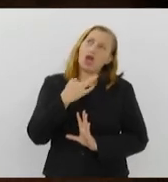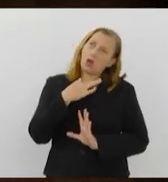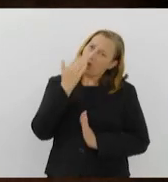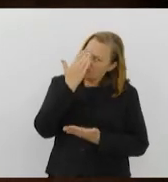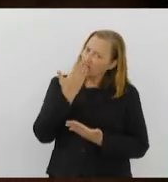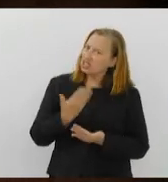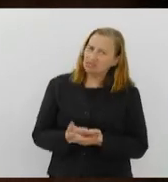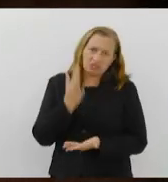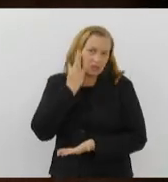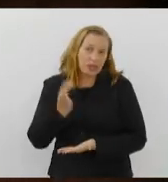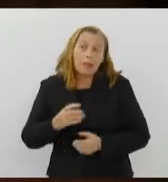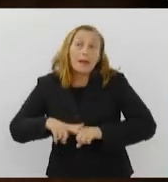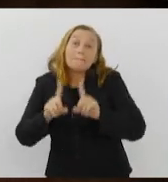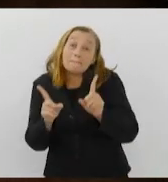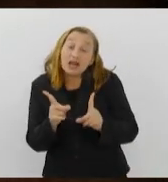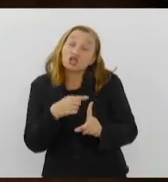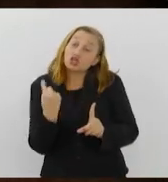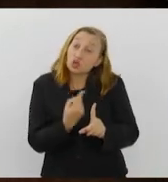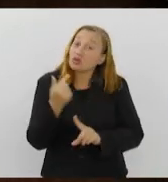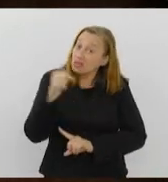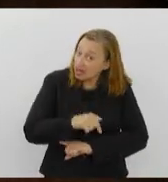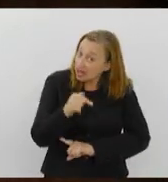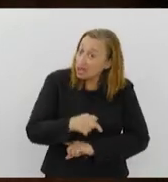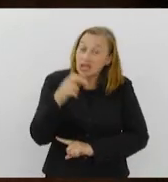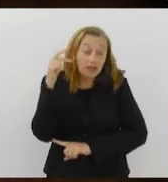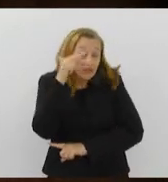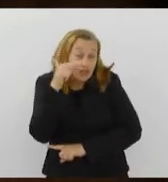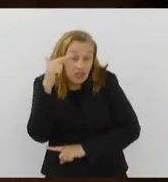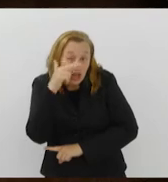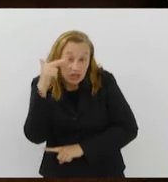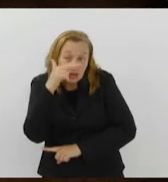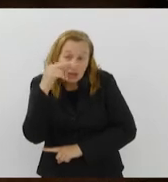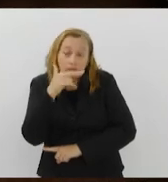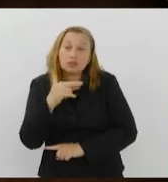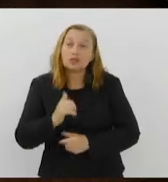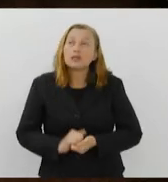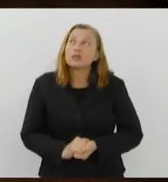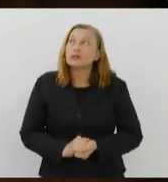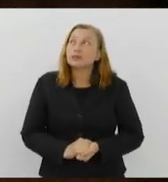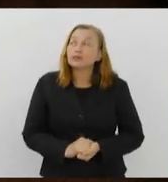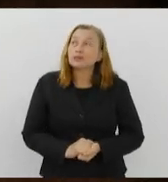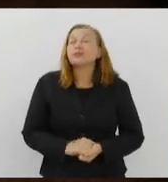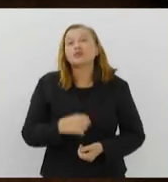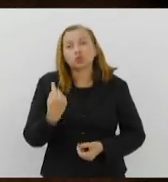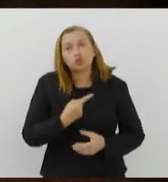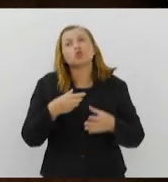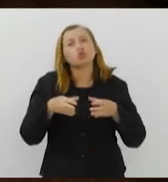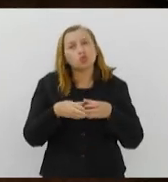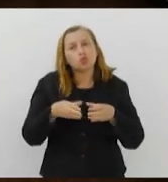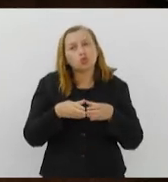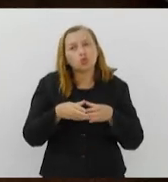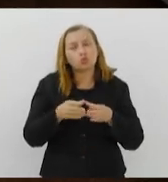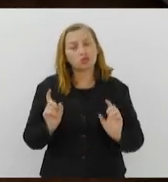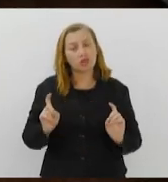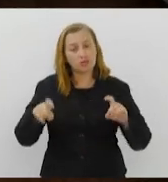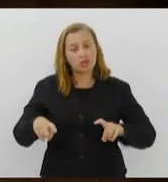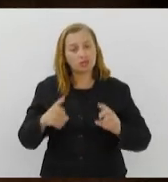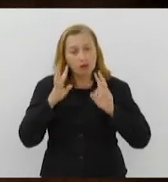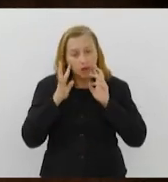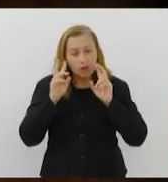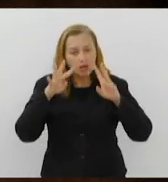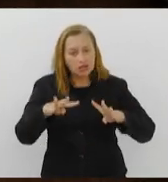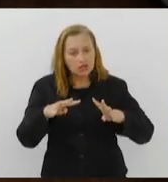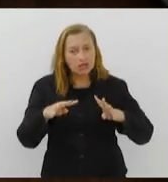Mas a gente que está aqui fiscalizando, a gente que a nossa equipe de gabinete, que preste atenção no